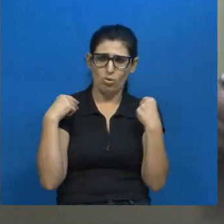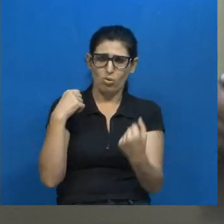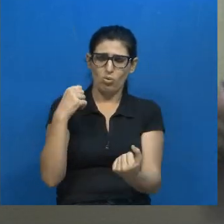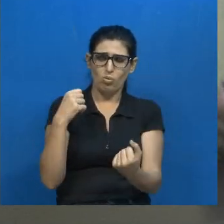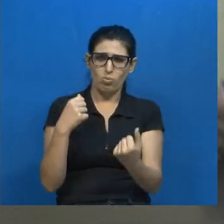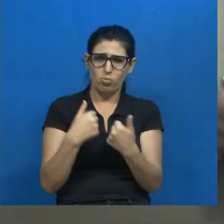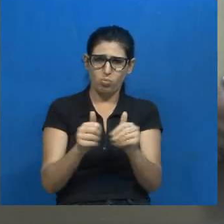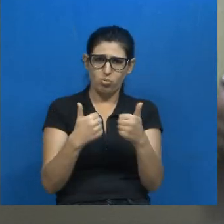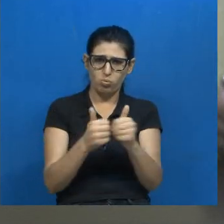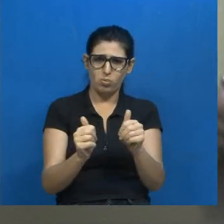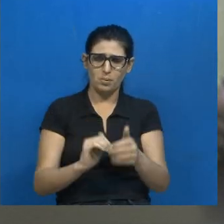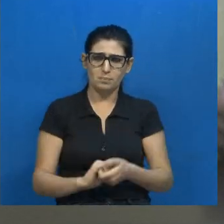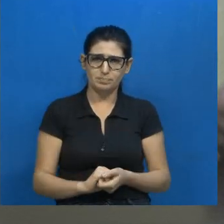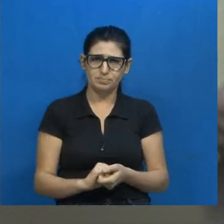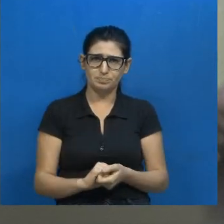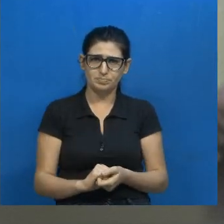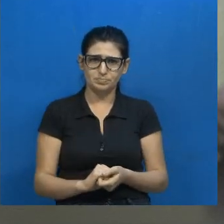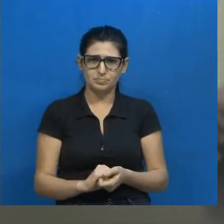Não, eu estou